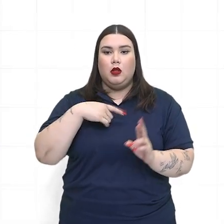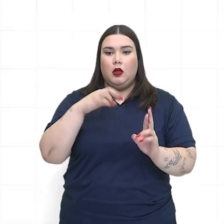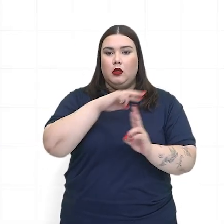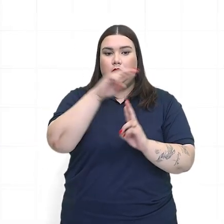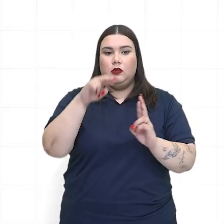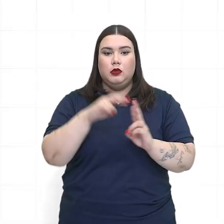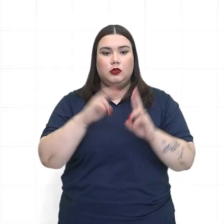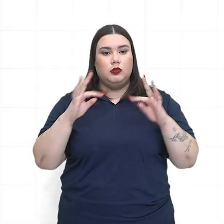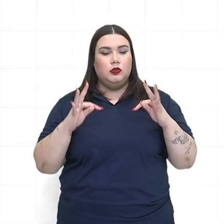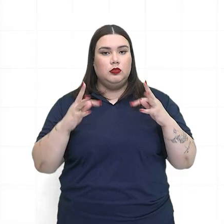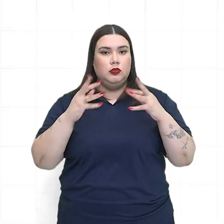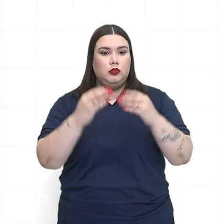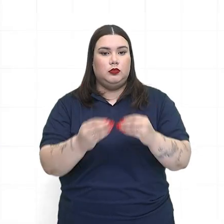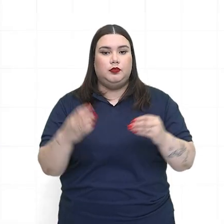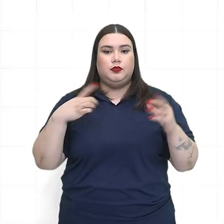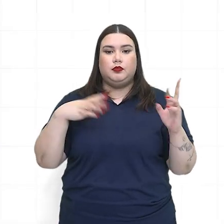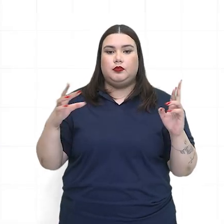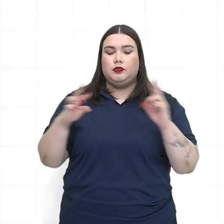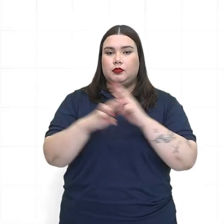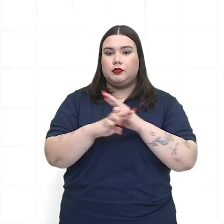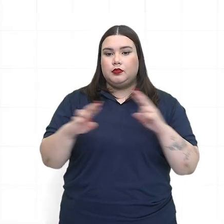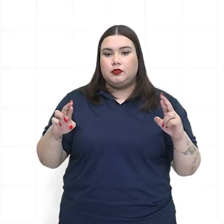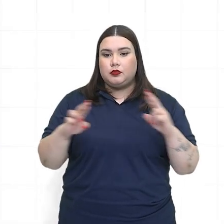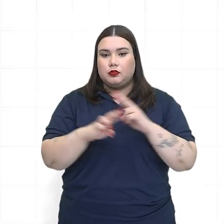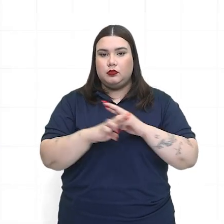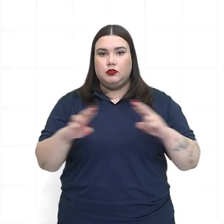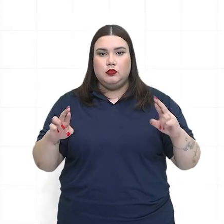se refere a tudo que está